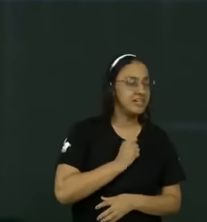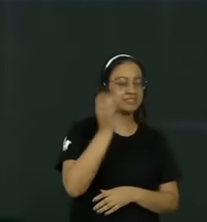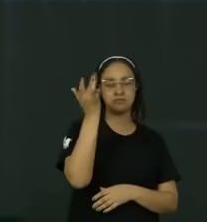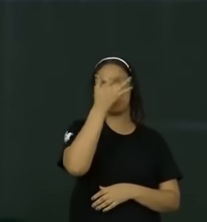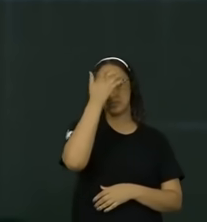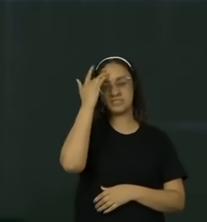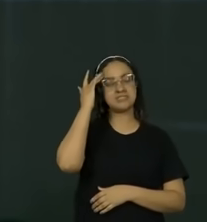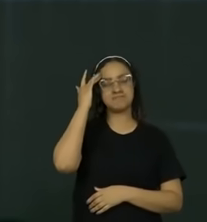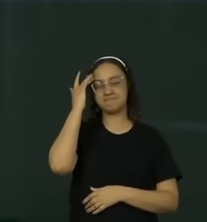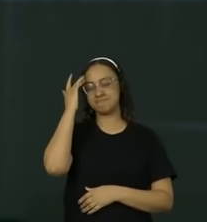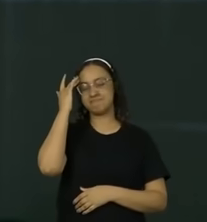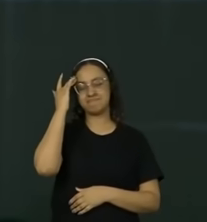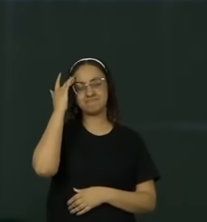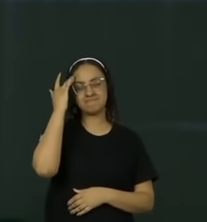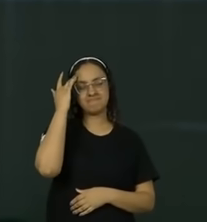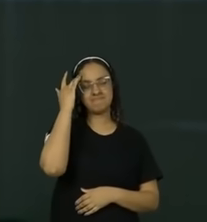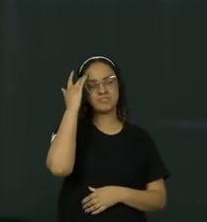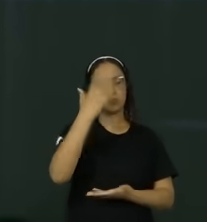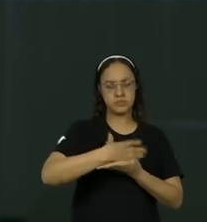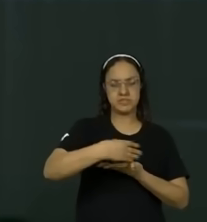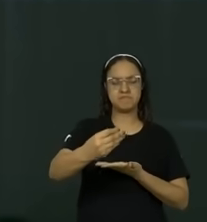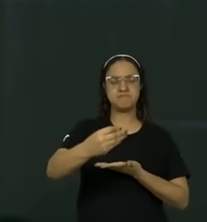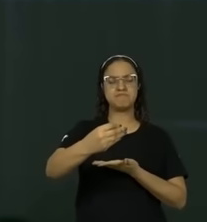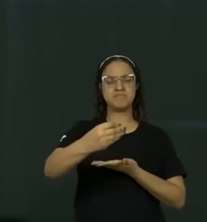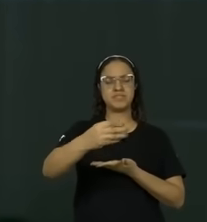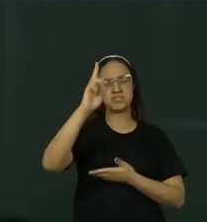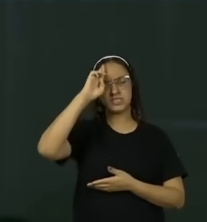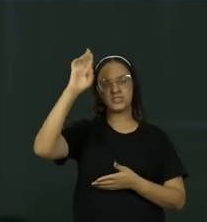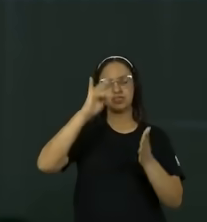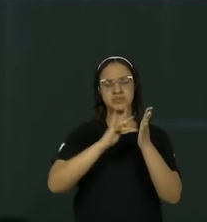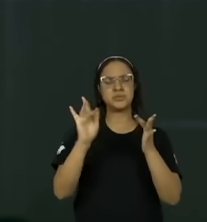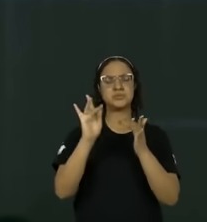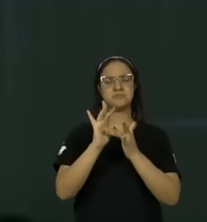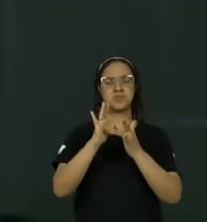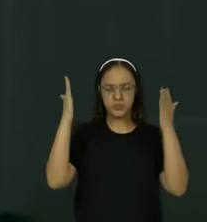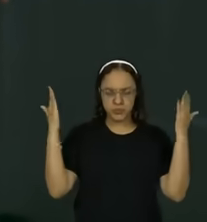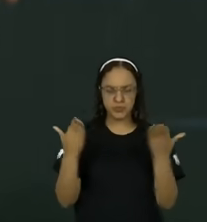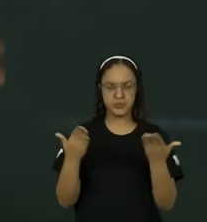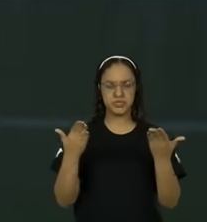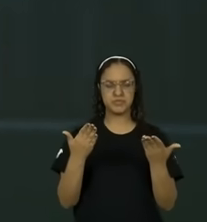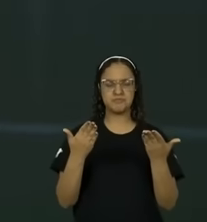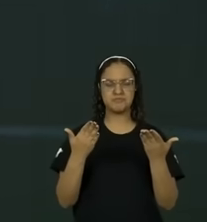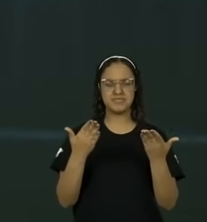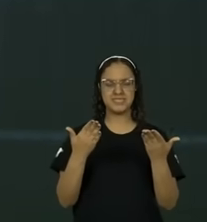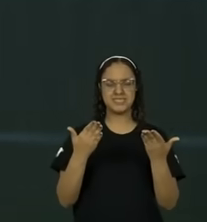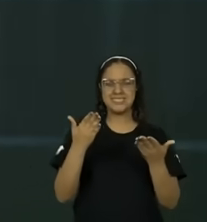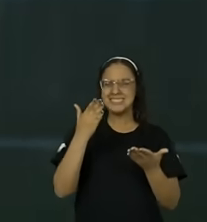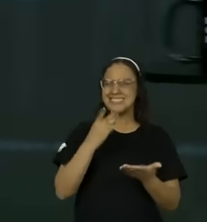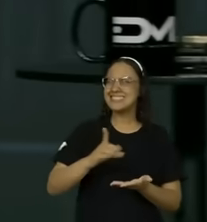Eu sinto a graça. Fala comigo, Senhor Jesus. Nesta noite, a tua